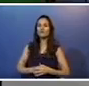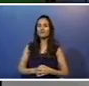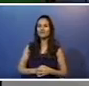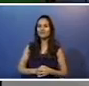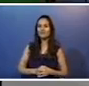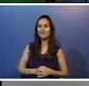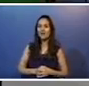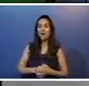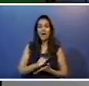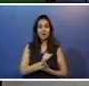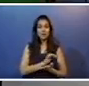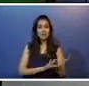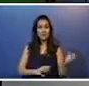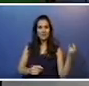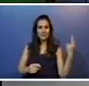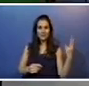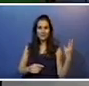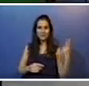Exercício número 2.